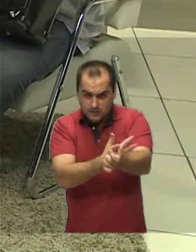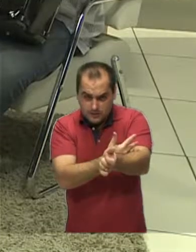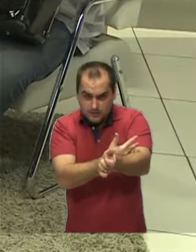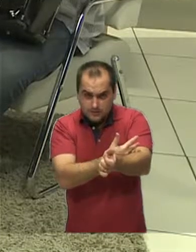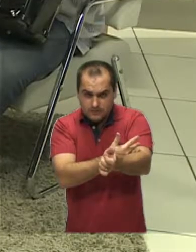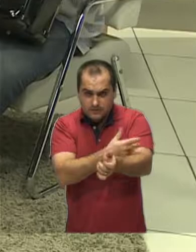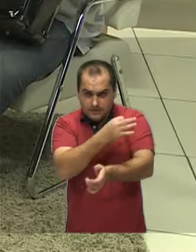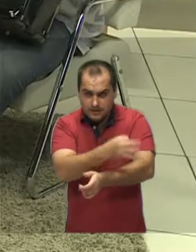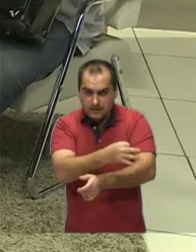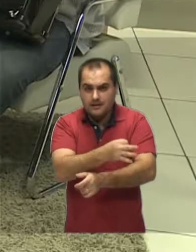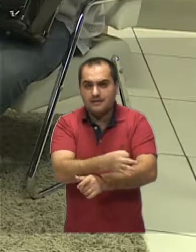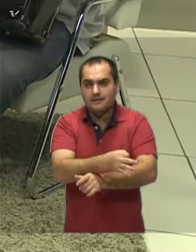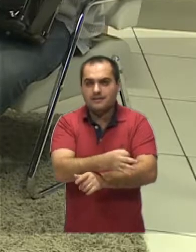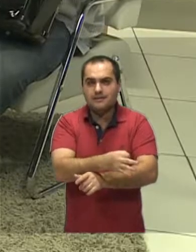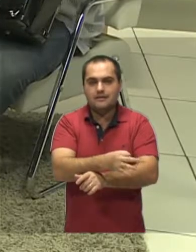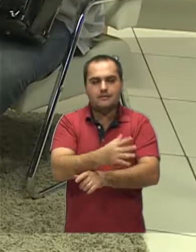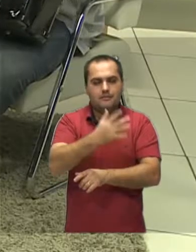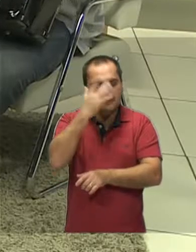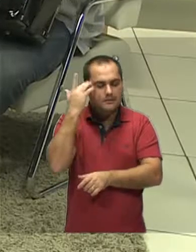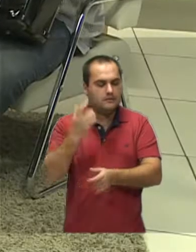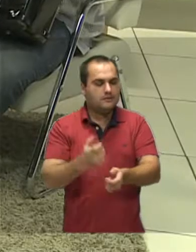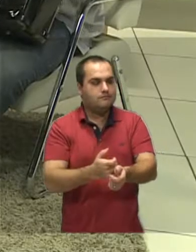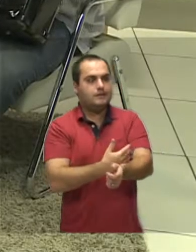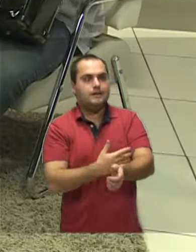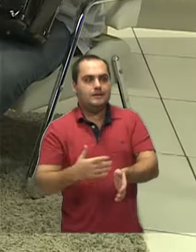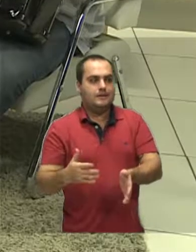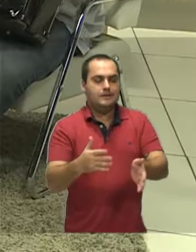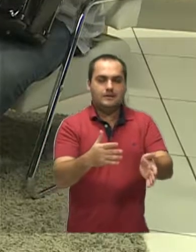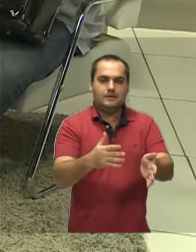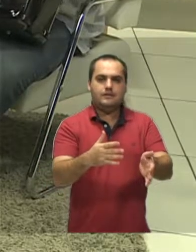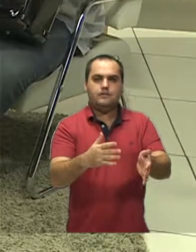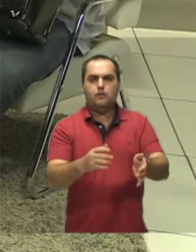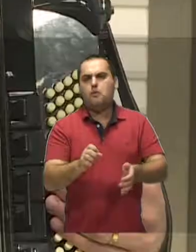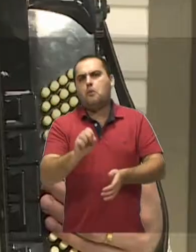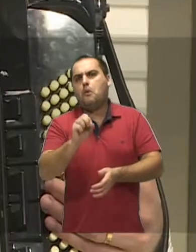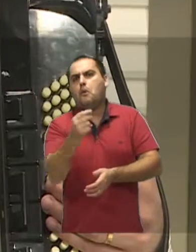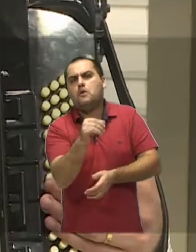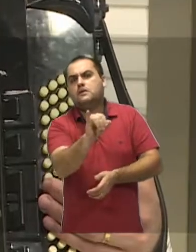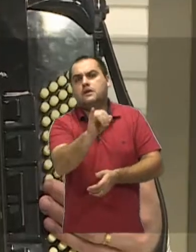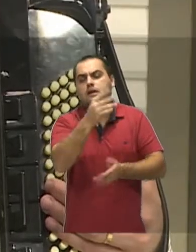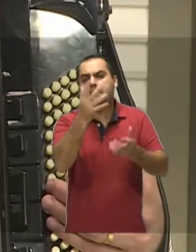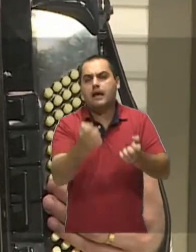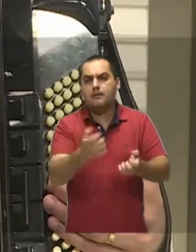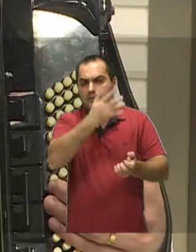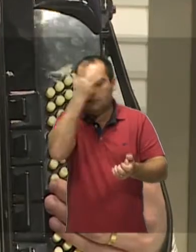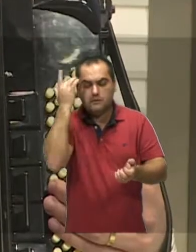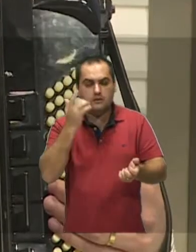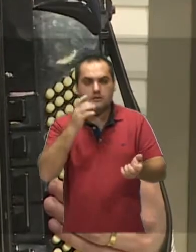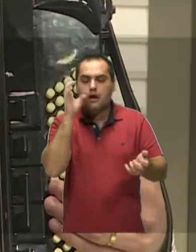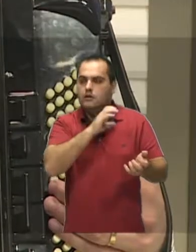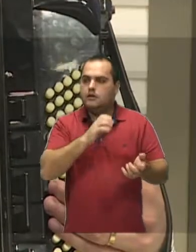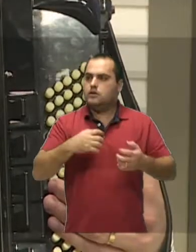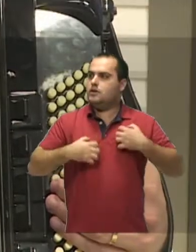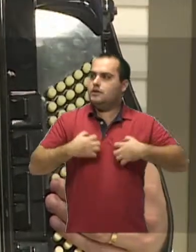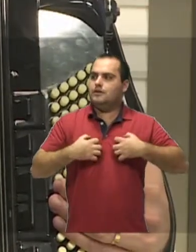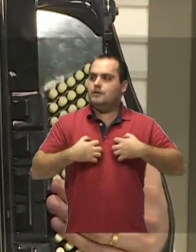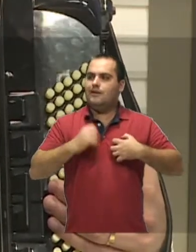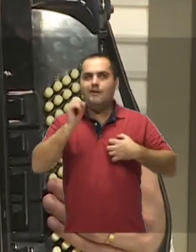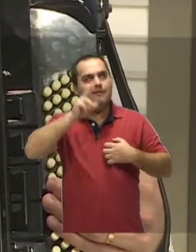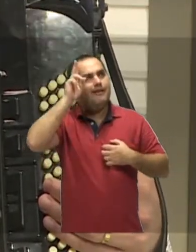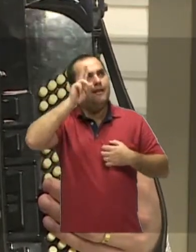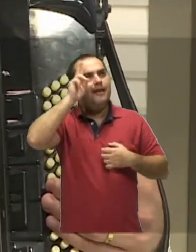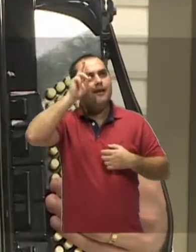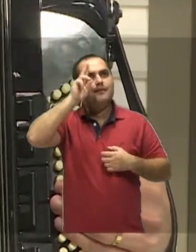ali, que leva para um caminho ou para o outro. Exato, ou se a gente quer que a pessoa se agite num certo momento, né? Ou que ela tenha